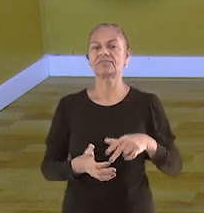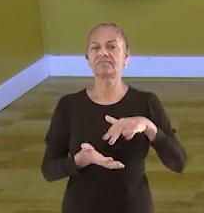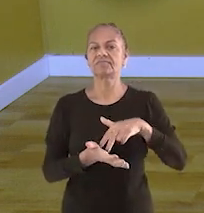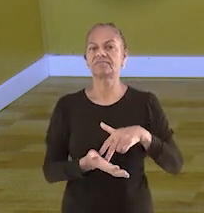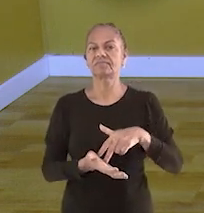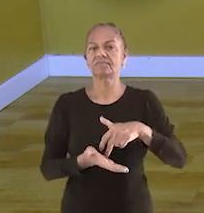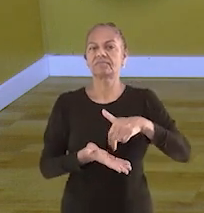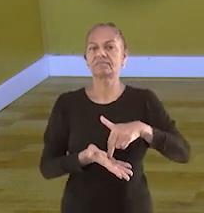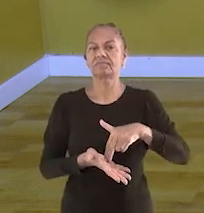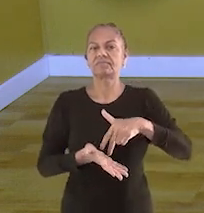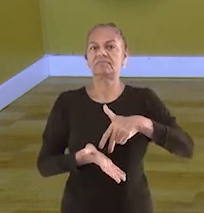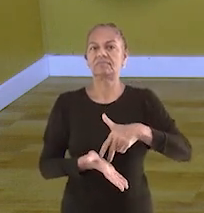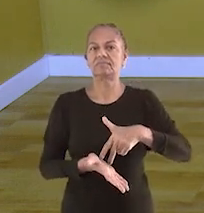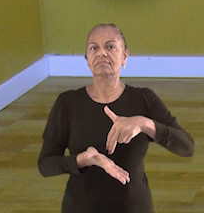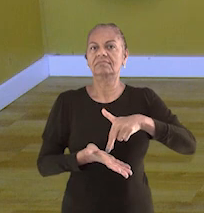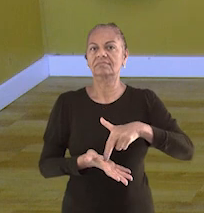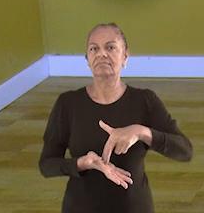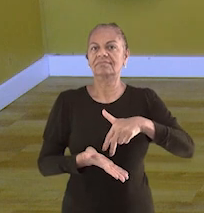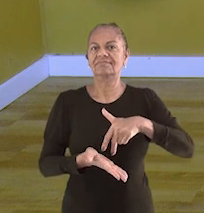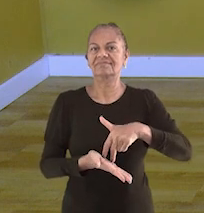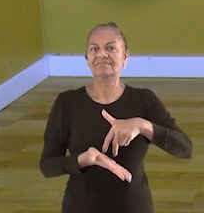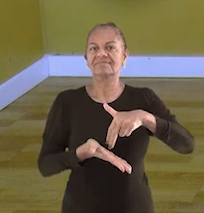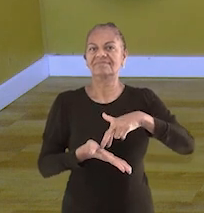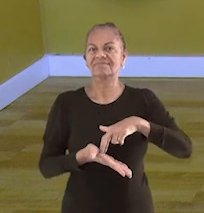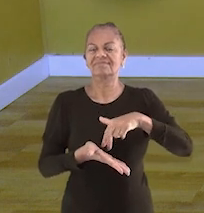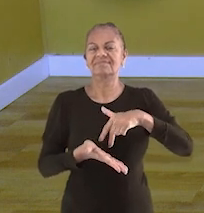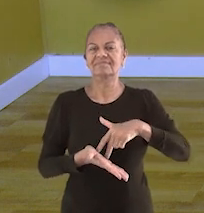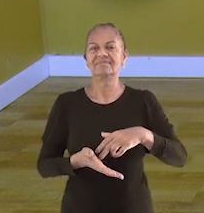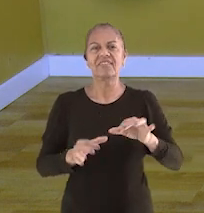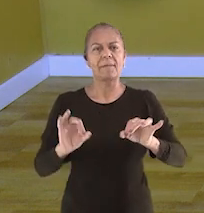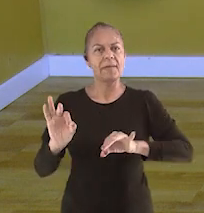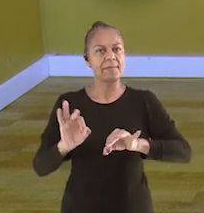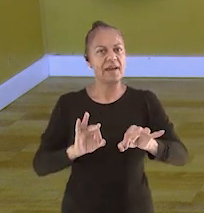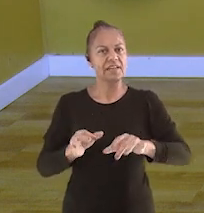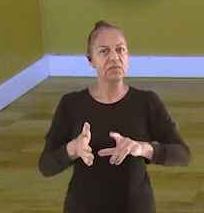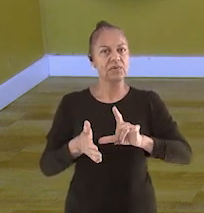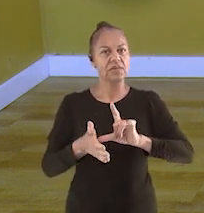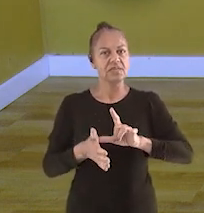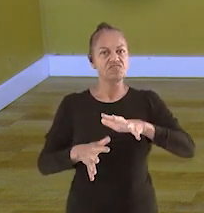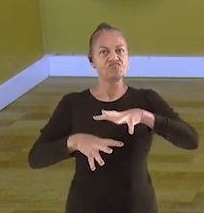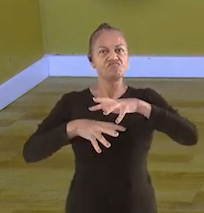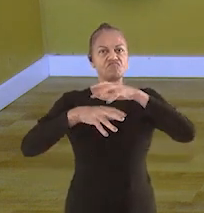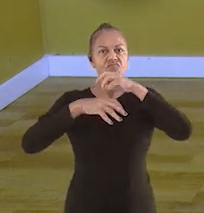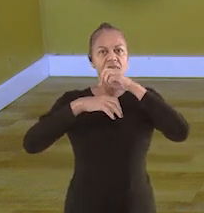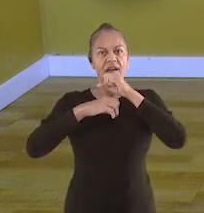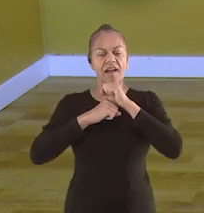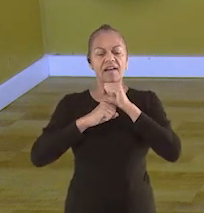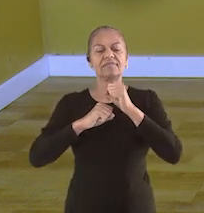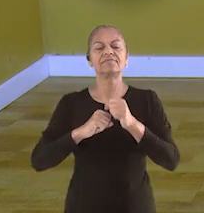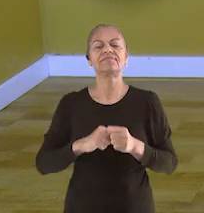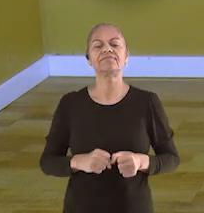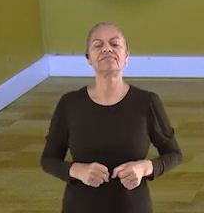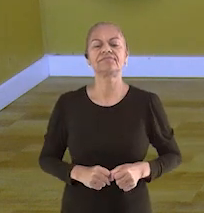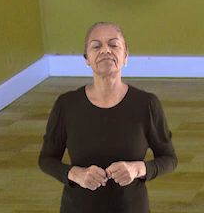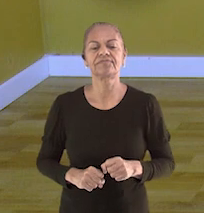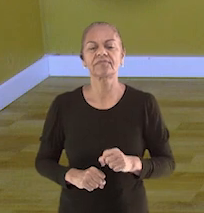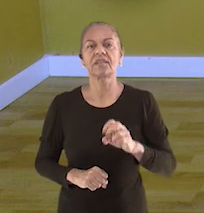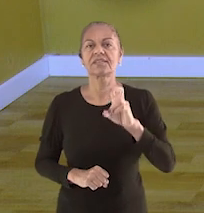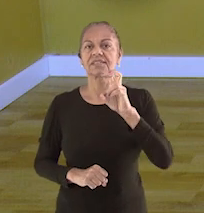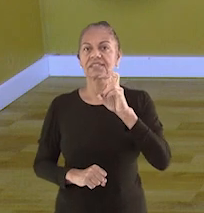vai se preparando, pegando um pouquinho de ar. 5 segundos. 5 segundos,